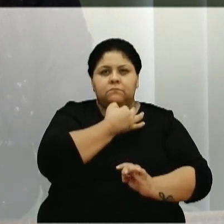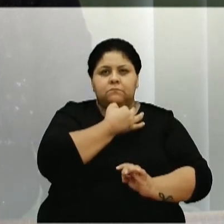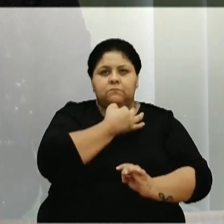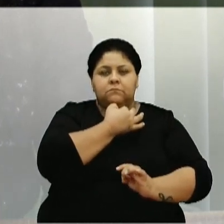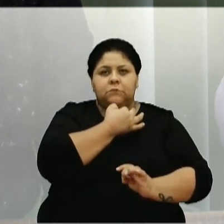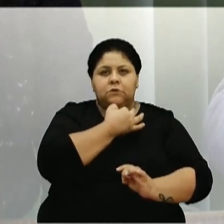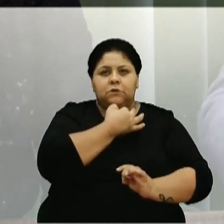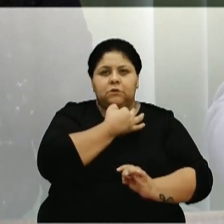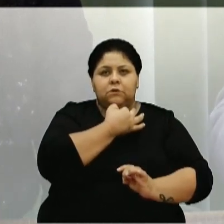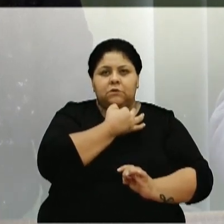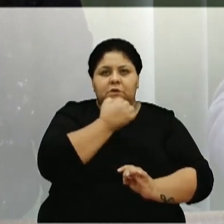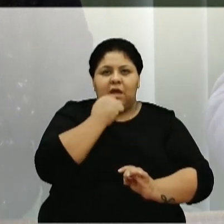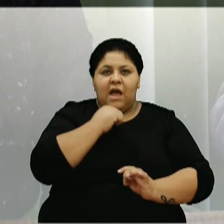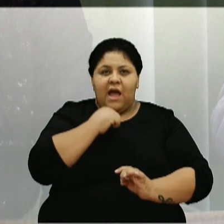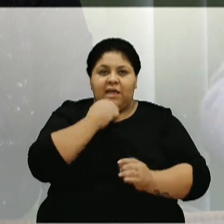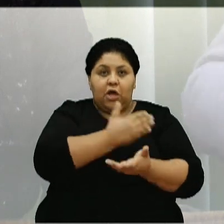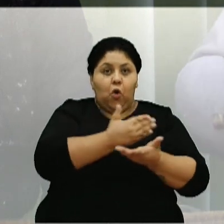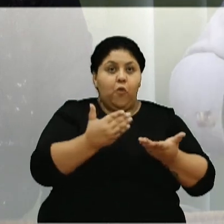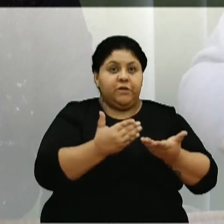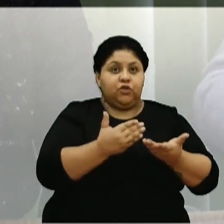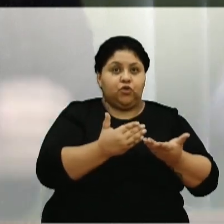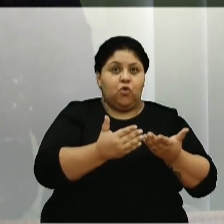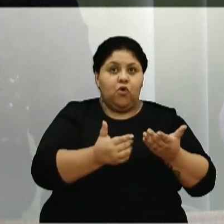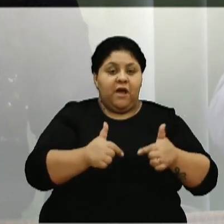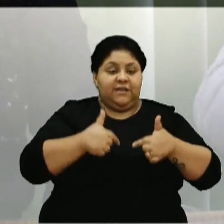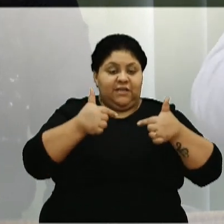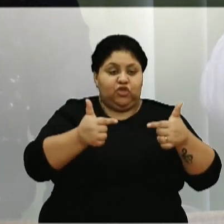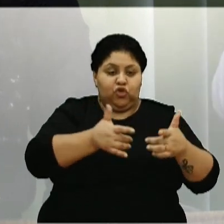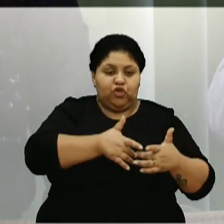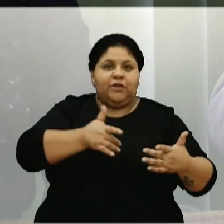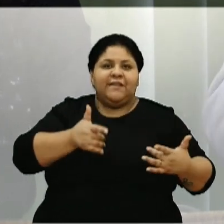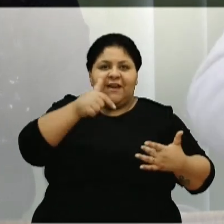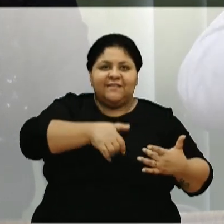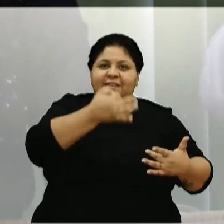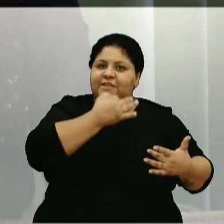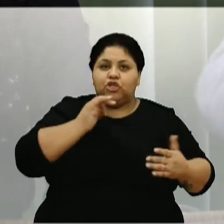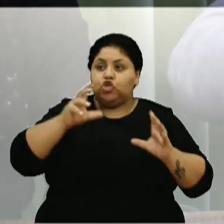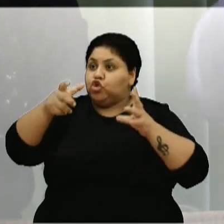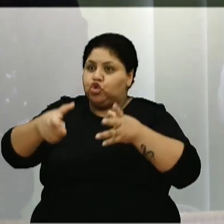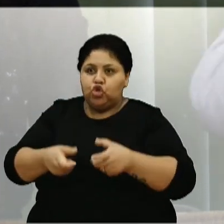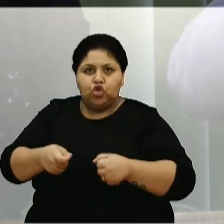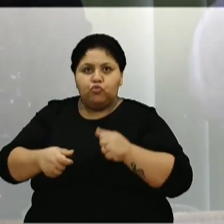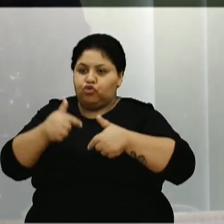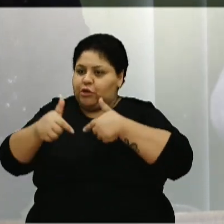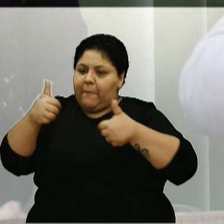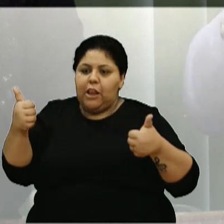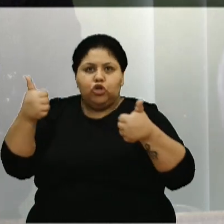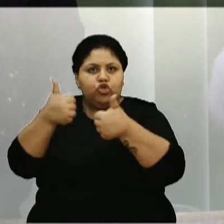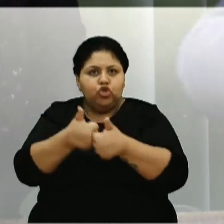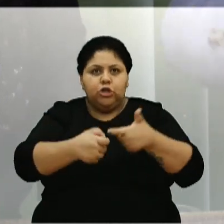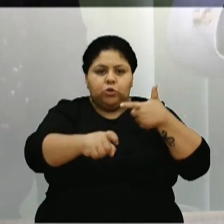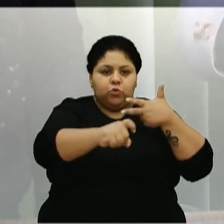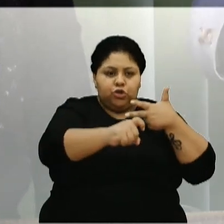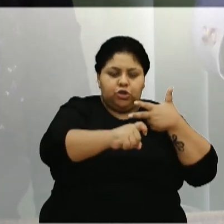determinado como corredor humanitário, ninguém ficou aqui, nós não podemos, é que todo mundo pegou junto, Poder Executivo, Legislativo, entidades,